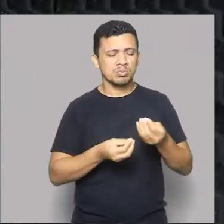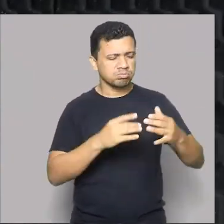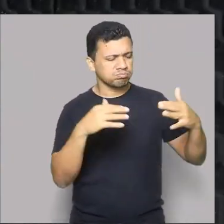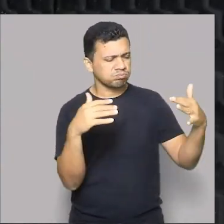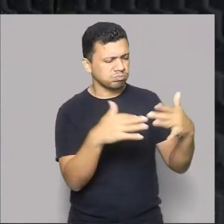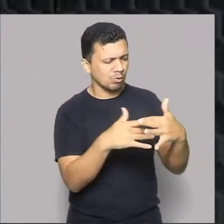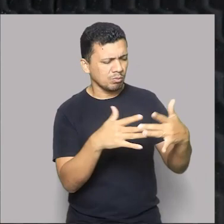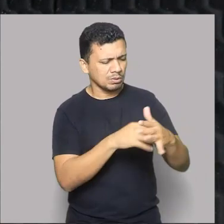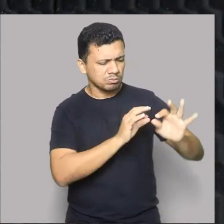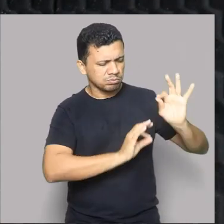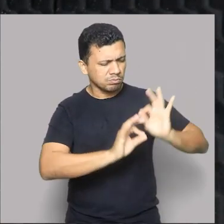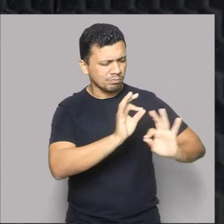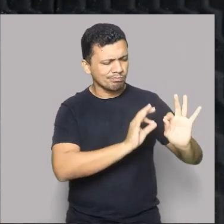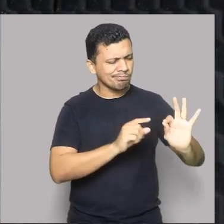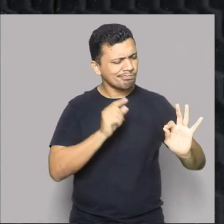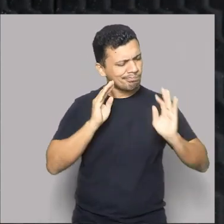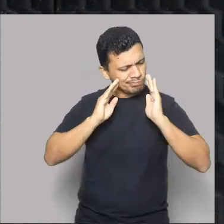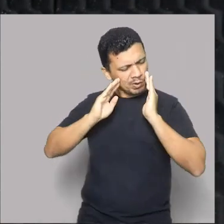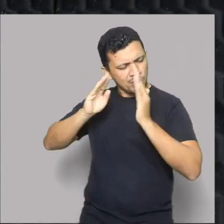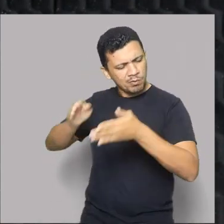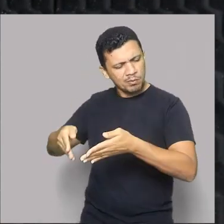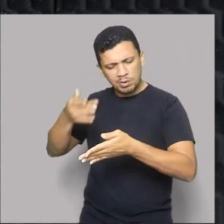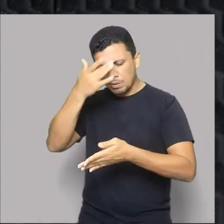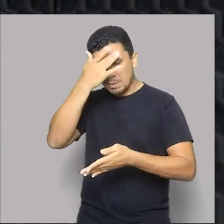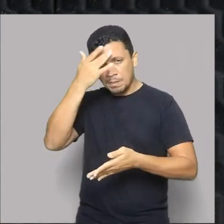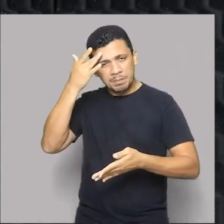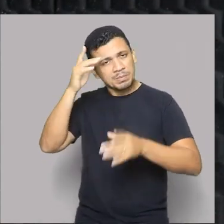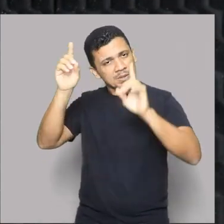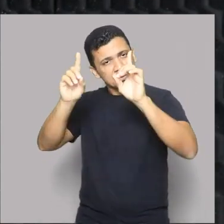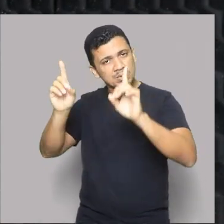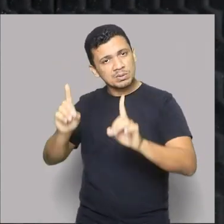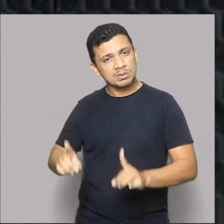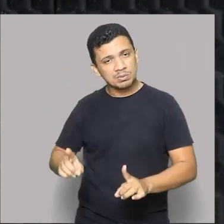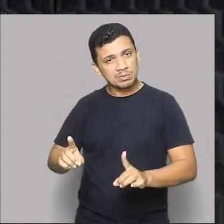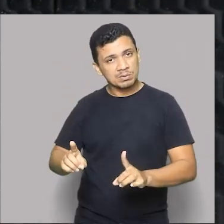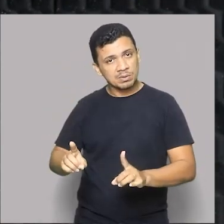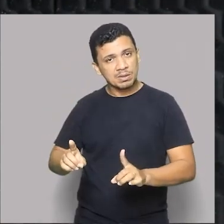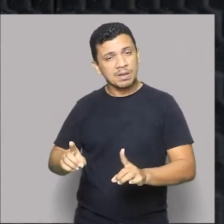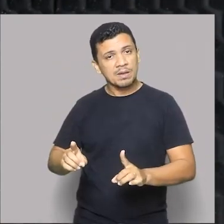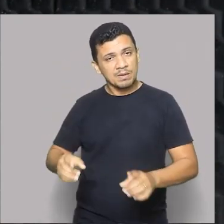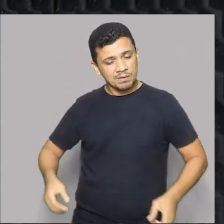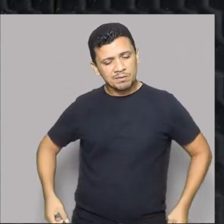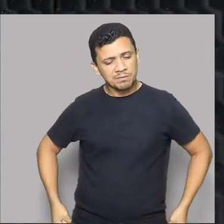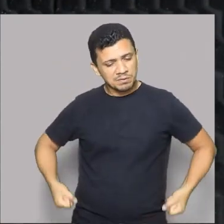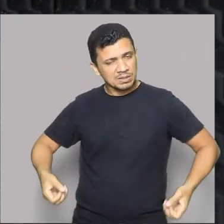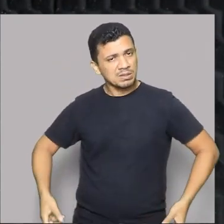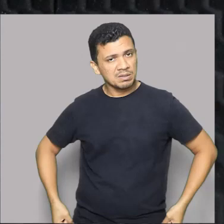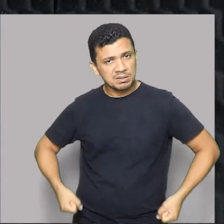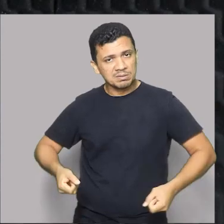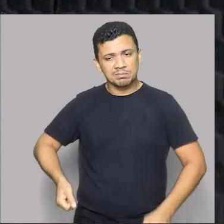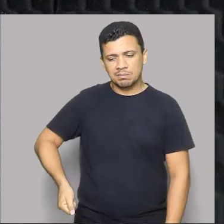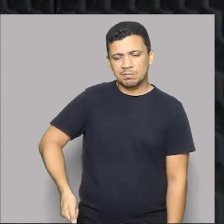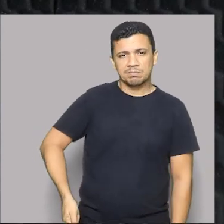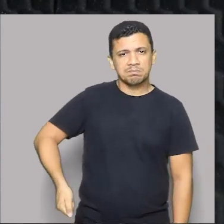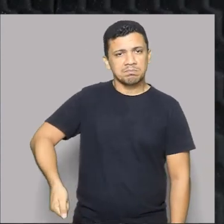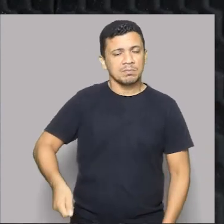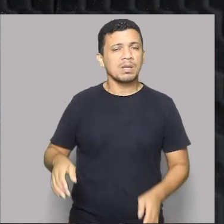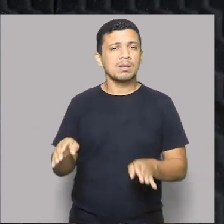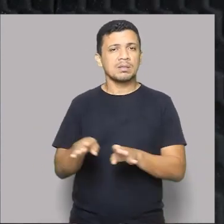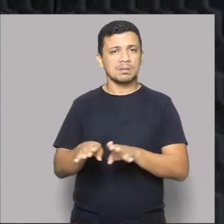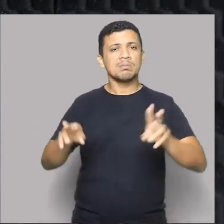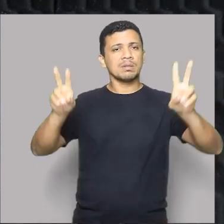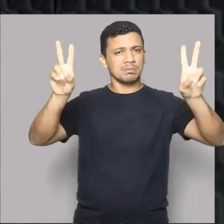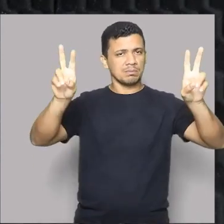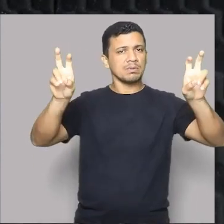urbano voltado para as pessoas que apresentam deficiência, inclusive deficiência física, também pode ser um tema